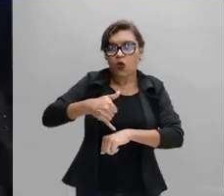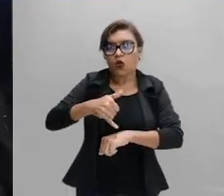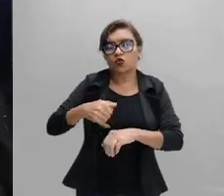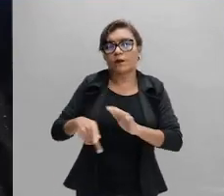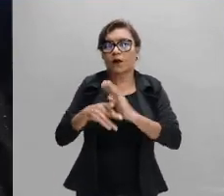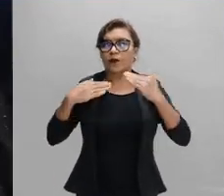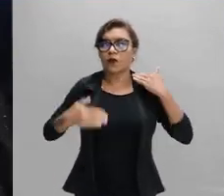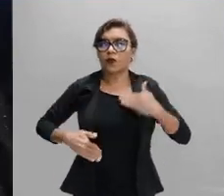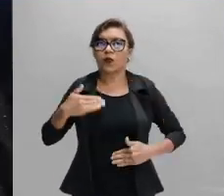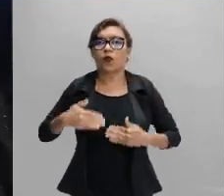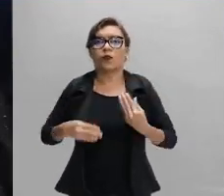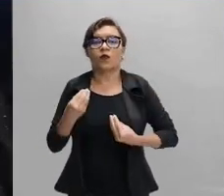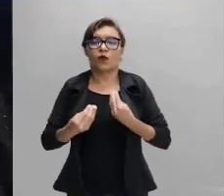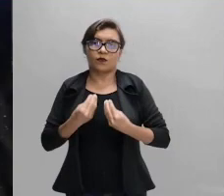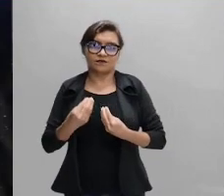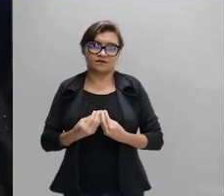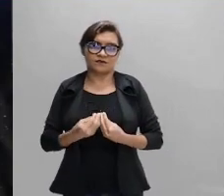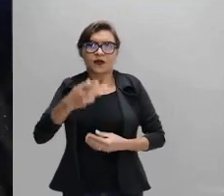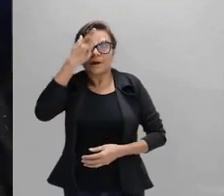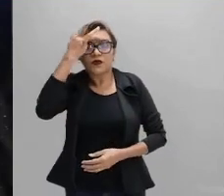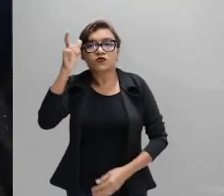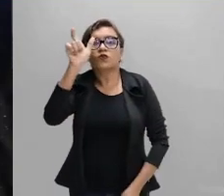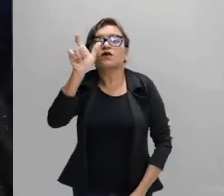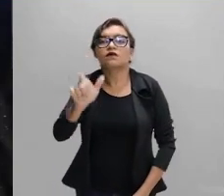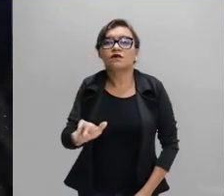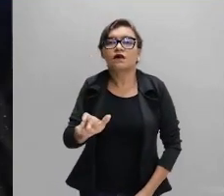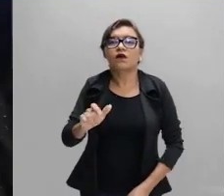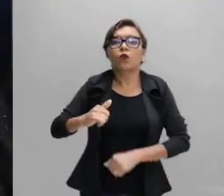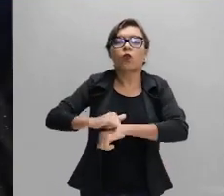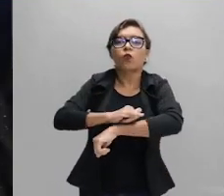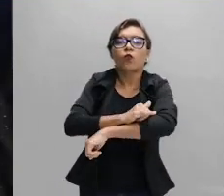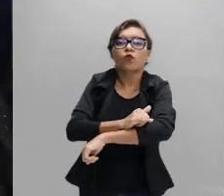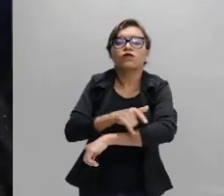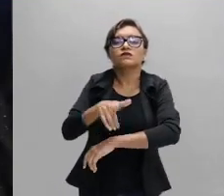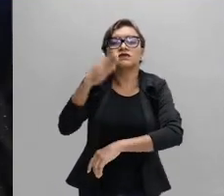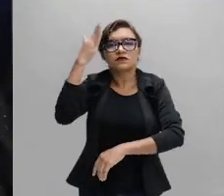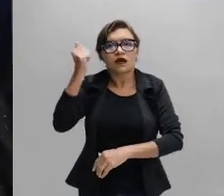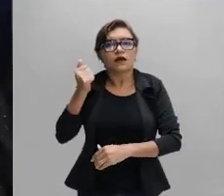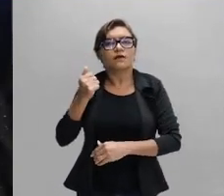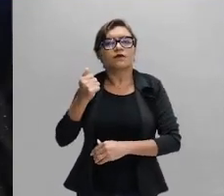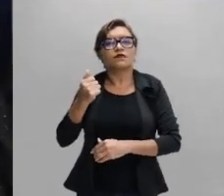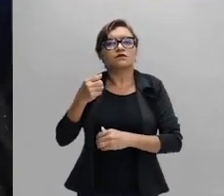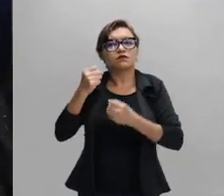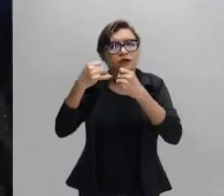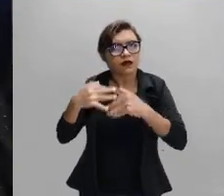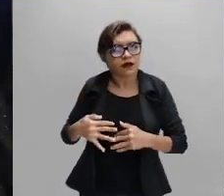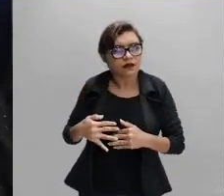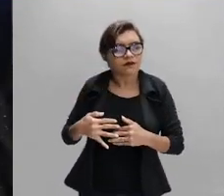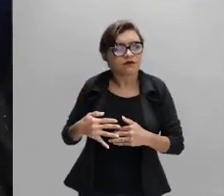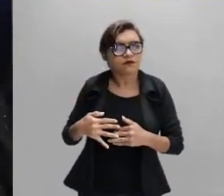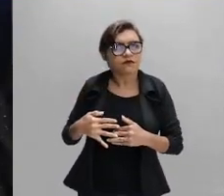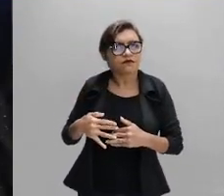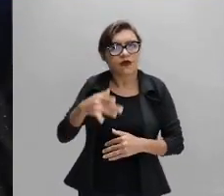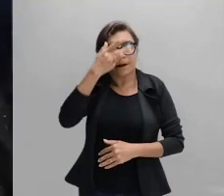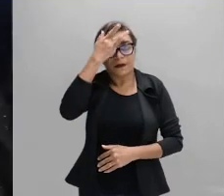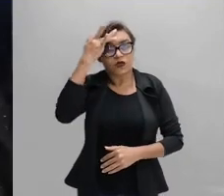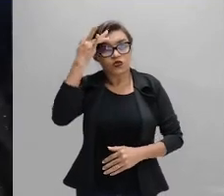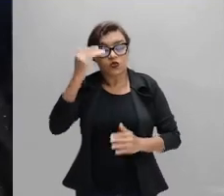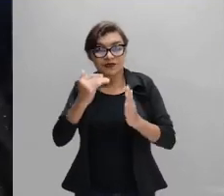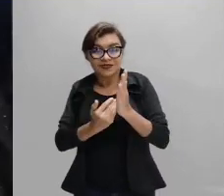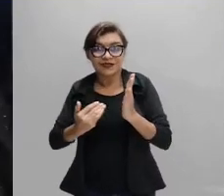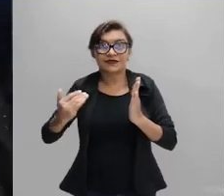é a pessoa gorda, galera? O que é uma pessoa gorda? Vocês sabem me dizer o que é uma pessoa gorda? É aquela pessoa que tem excesso